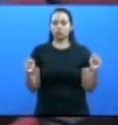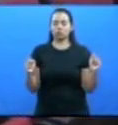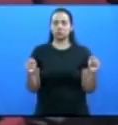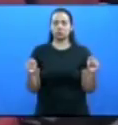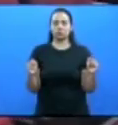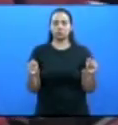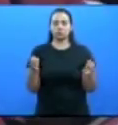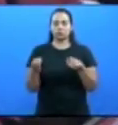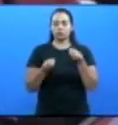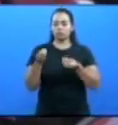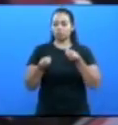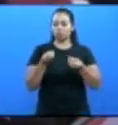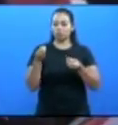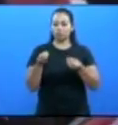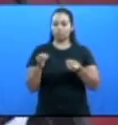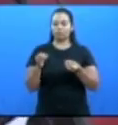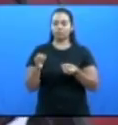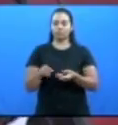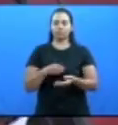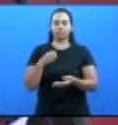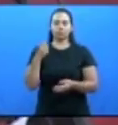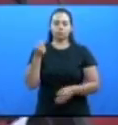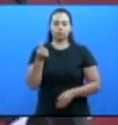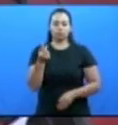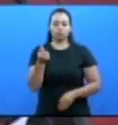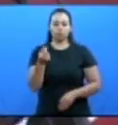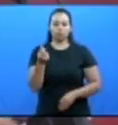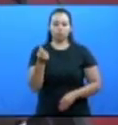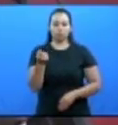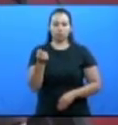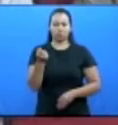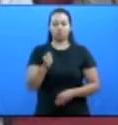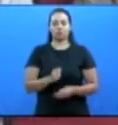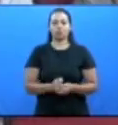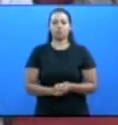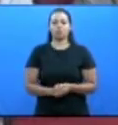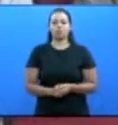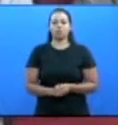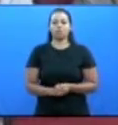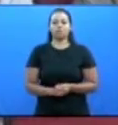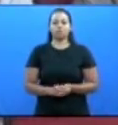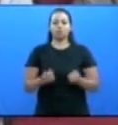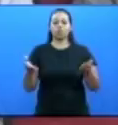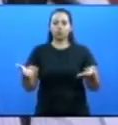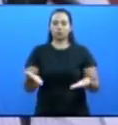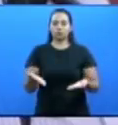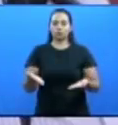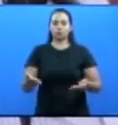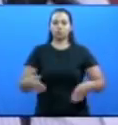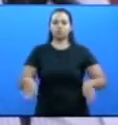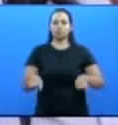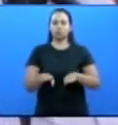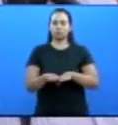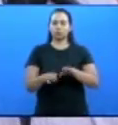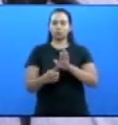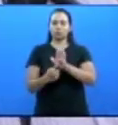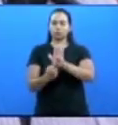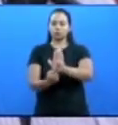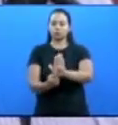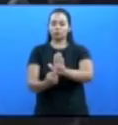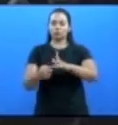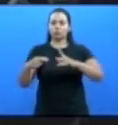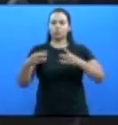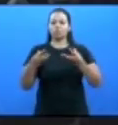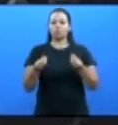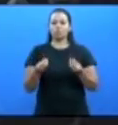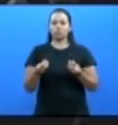a presença da comunidade aqui na Câmara. Então, a gente vem aqui hoje, eu também apresentei várias emendas, onde a gente pode percorrer